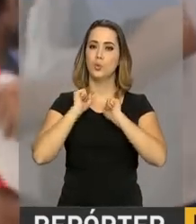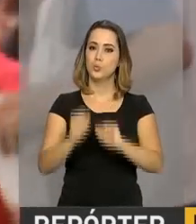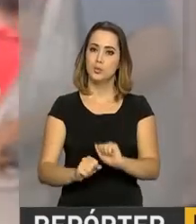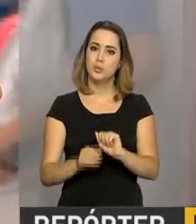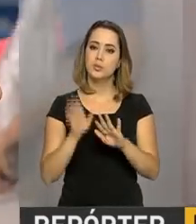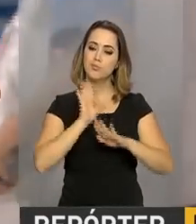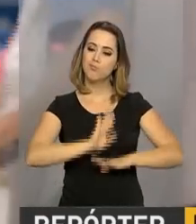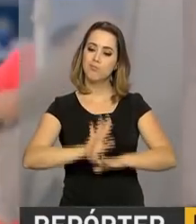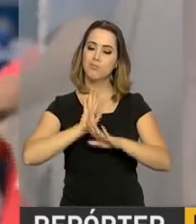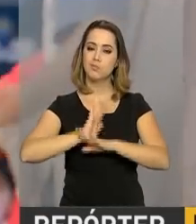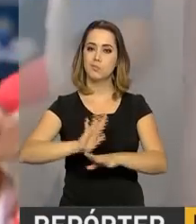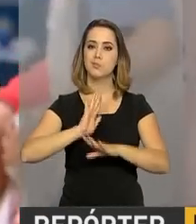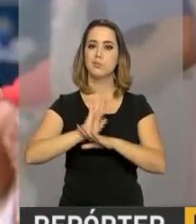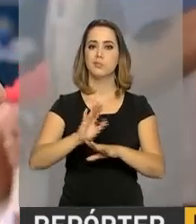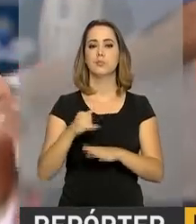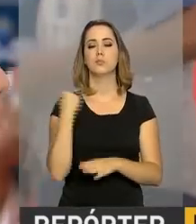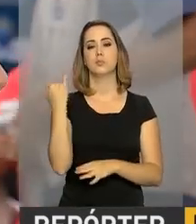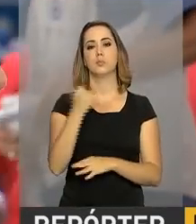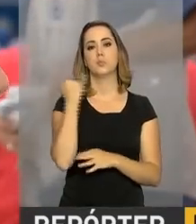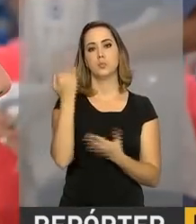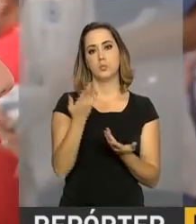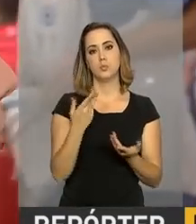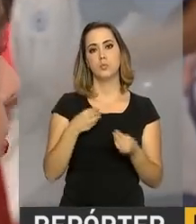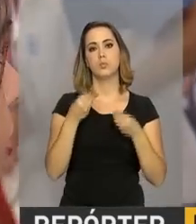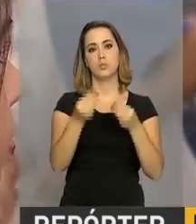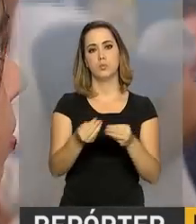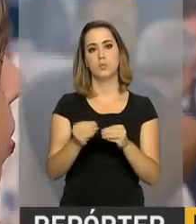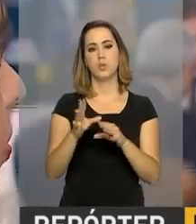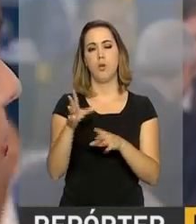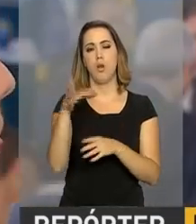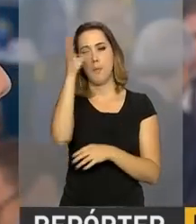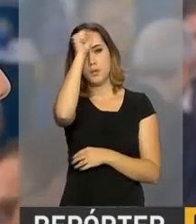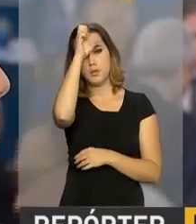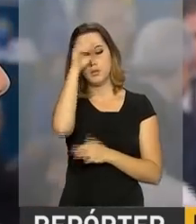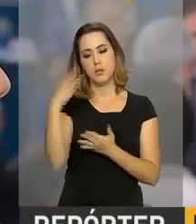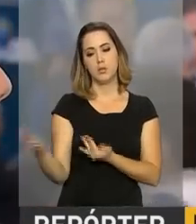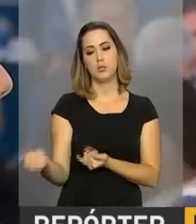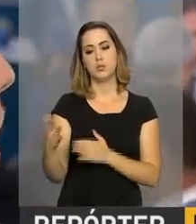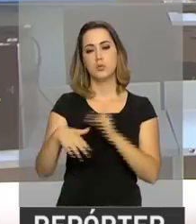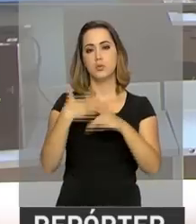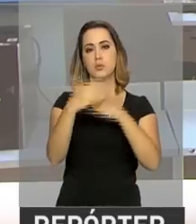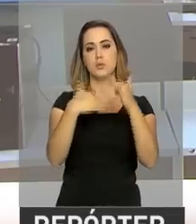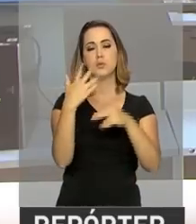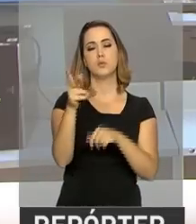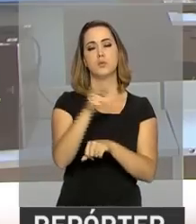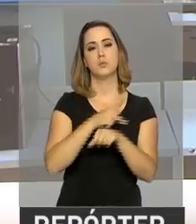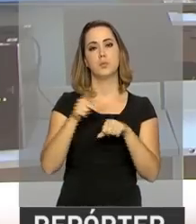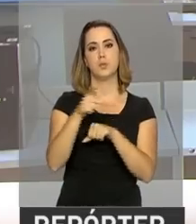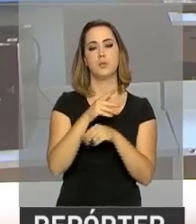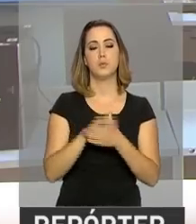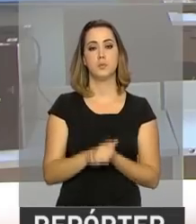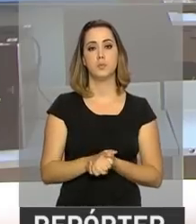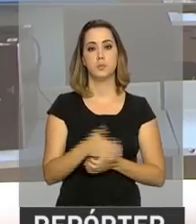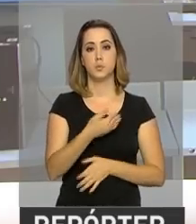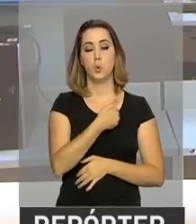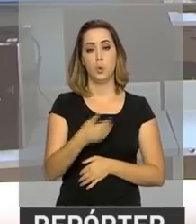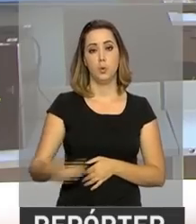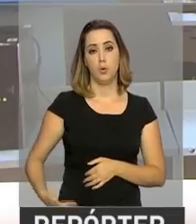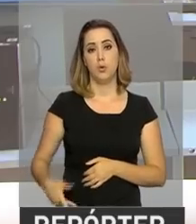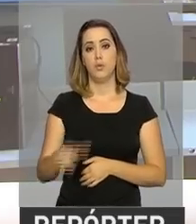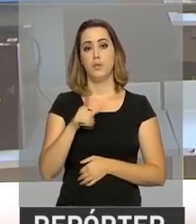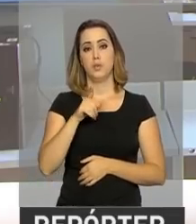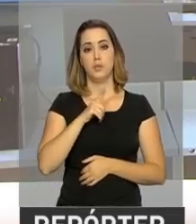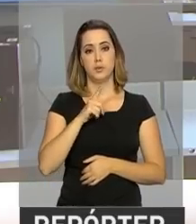uma ferramenta muito mais importante de respeito à formação do nosso jovem, ao desenvolvimento do nosso país. E o governo tem